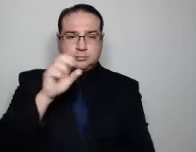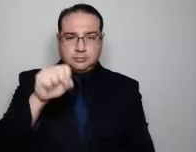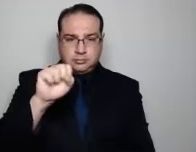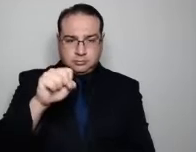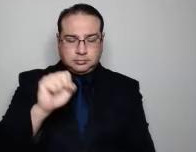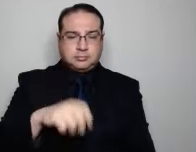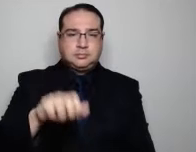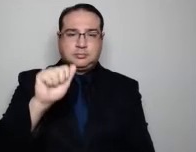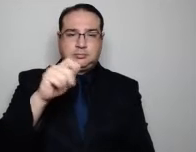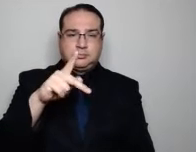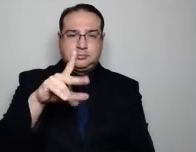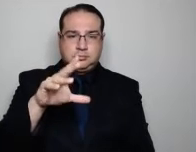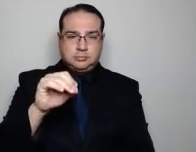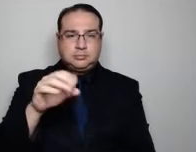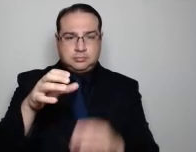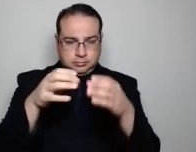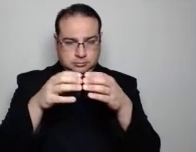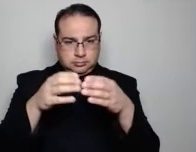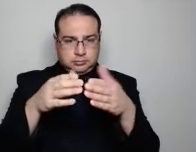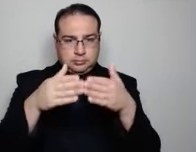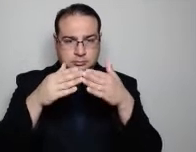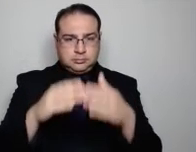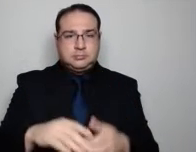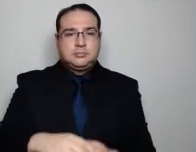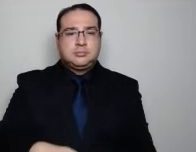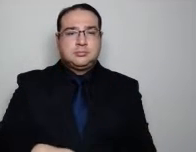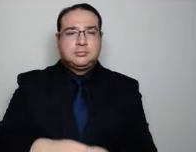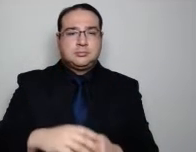Cruzeiro do pelo Sul. Pelo apelado? Isso. Doutor, o recurso aqui